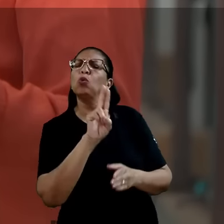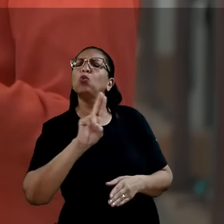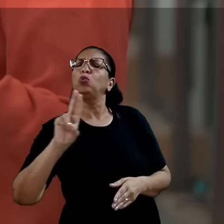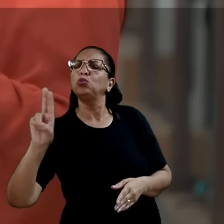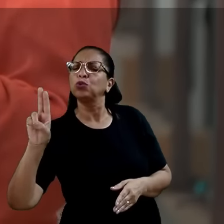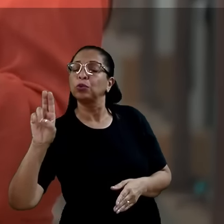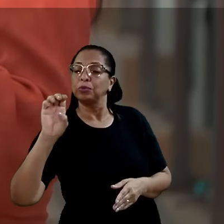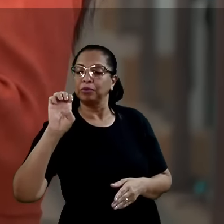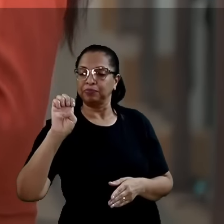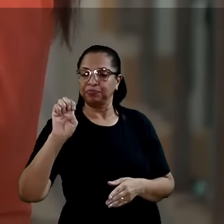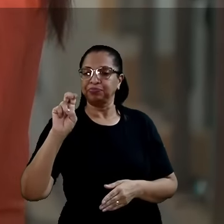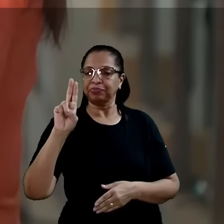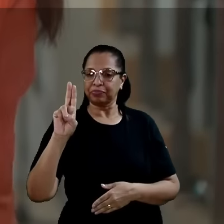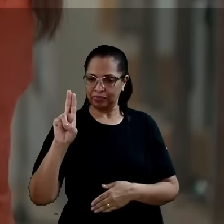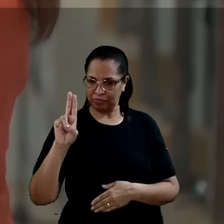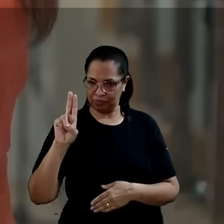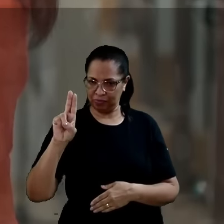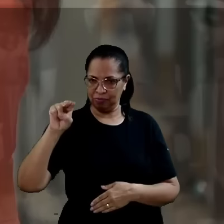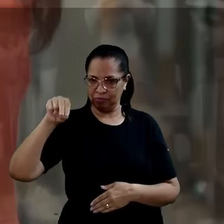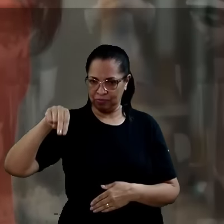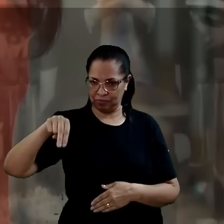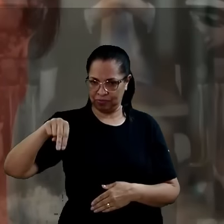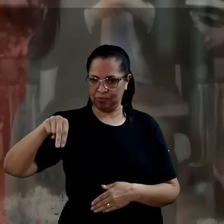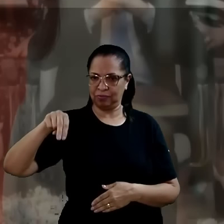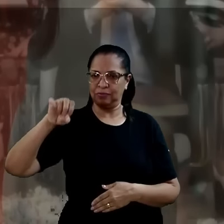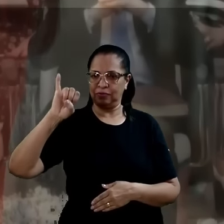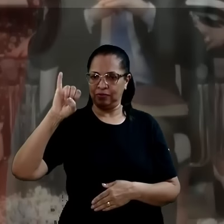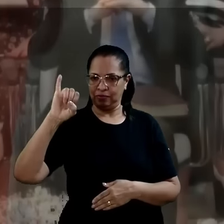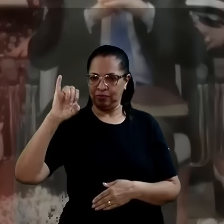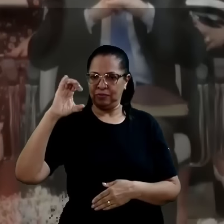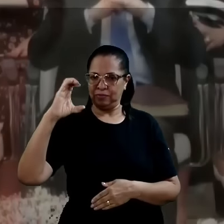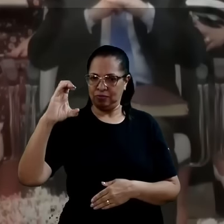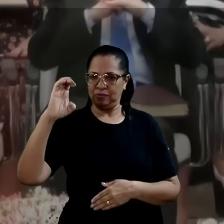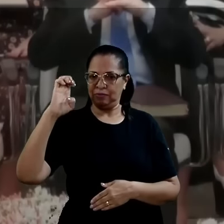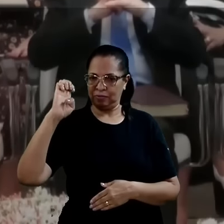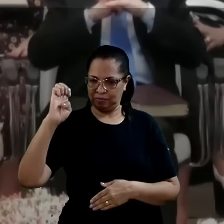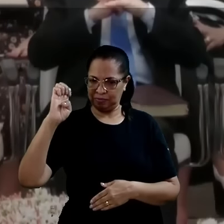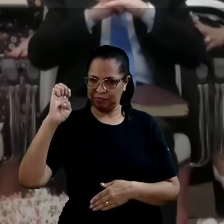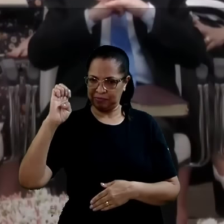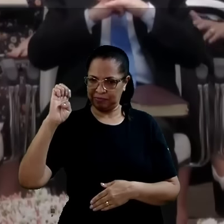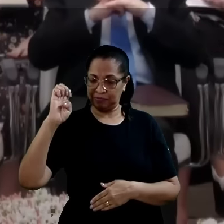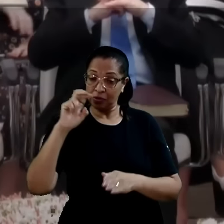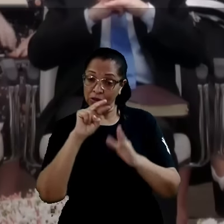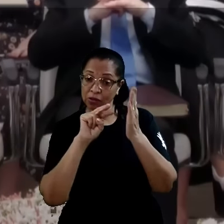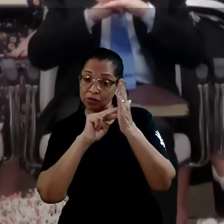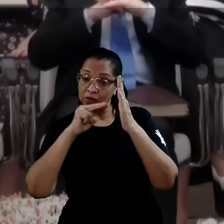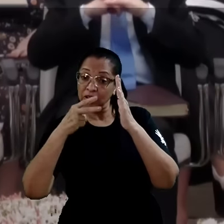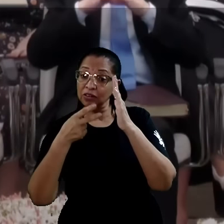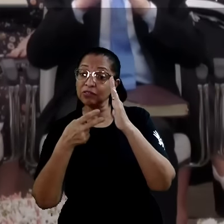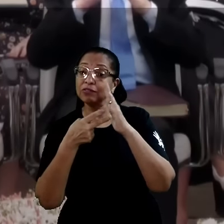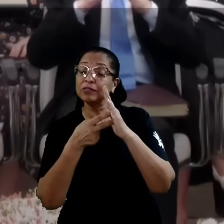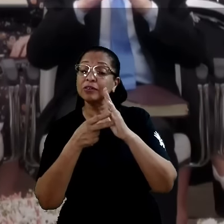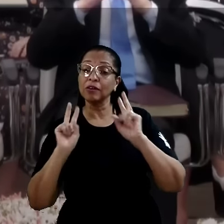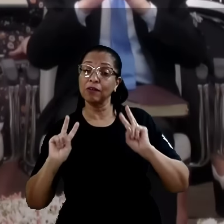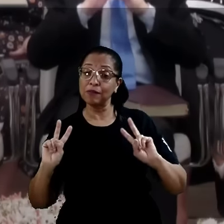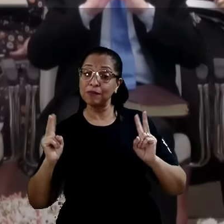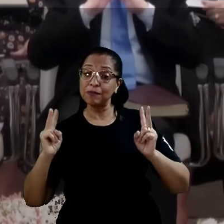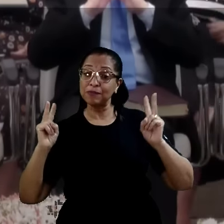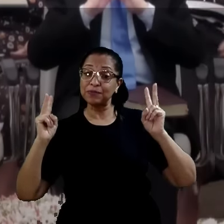Vitoriosa eu vou dizer novamente porque quando eu entrei aqui ajoelhei